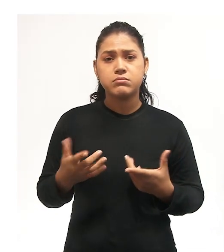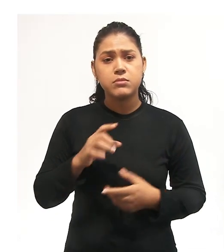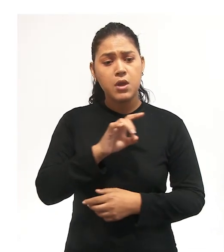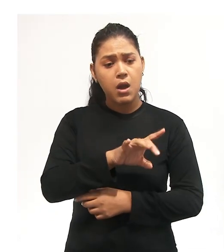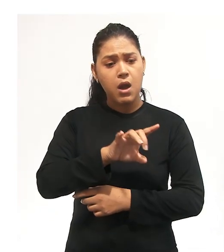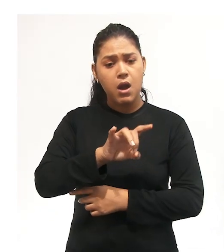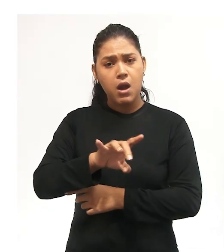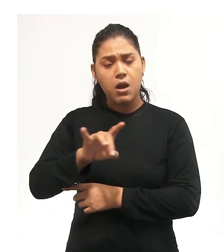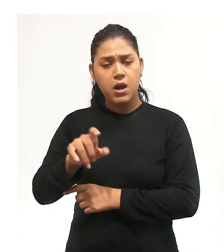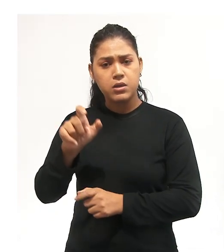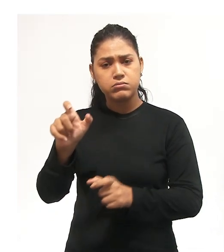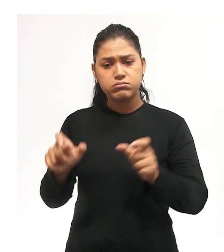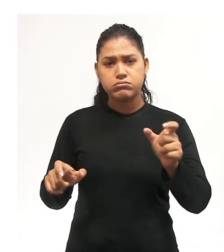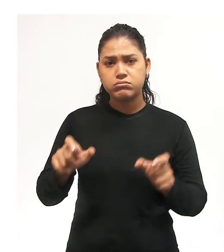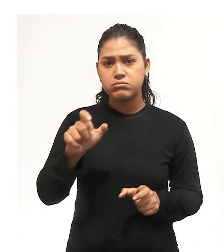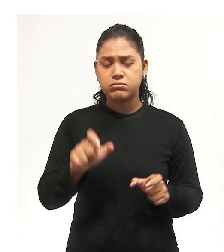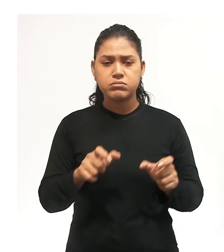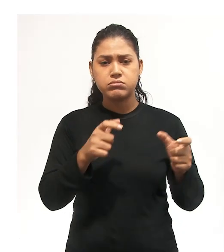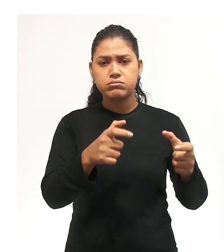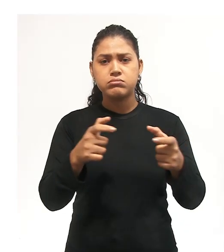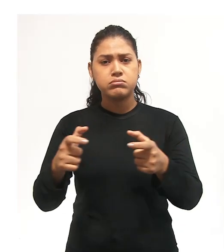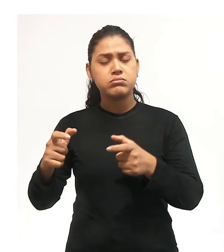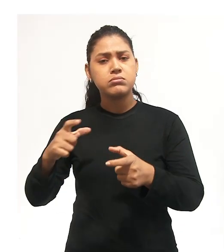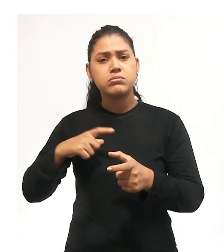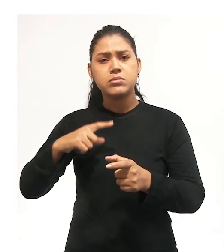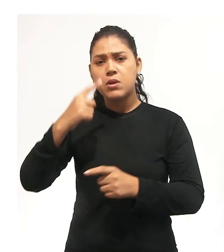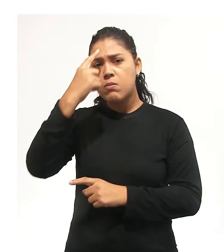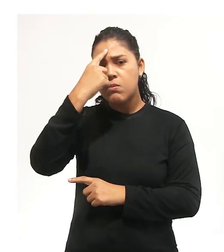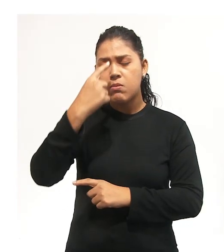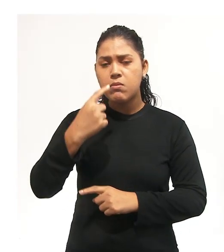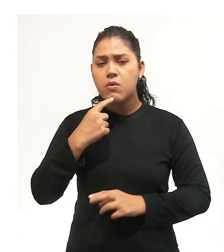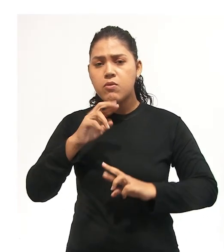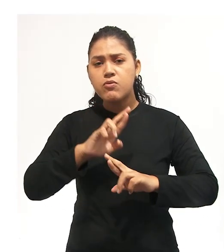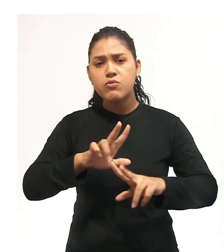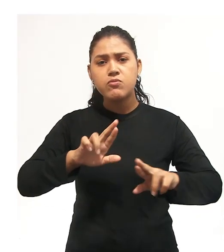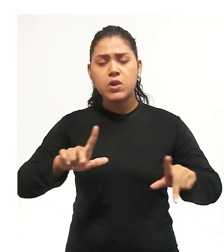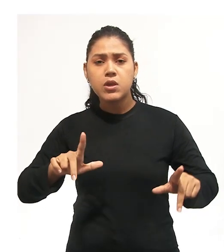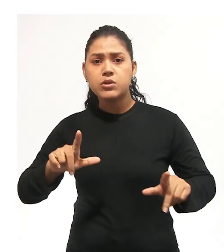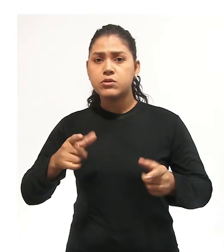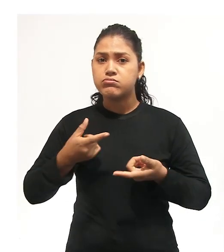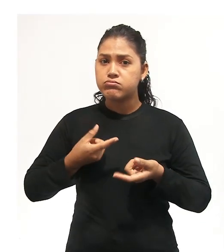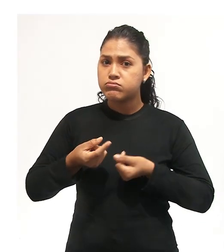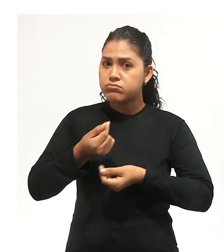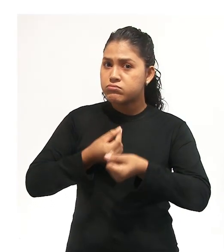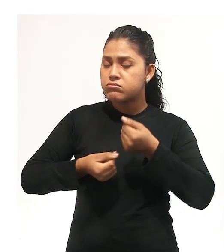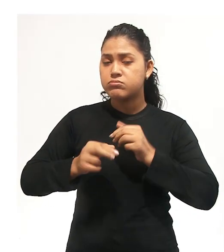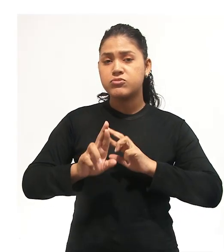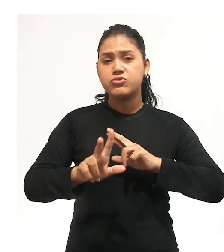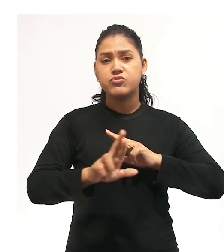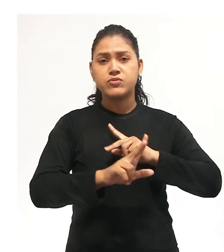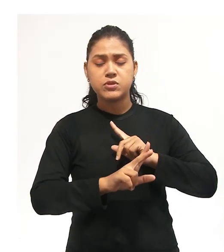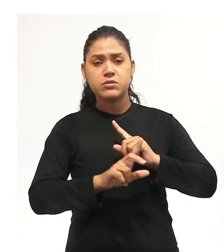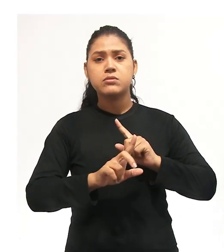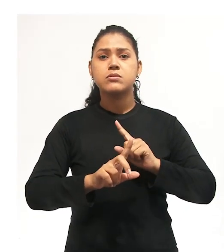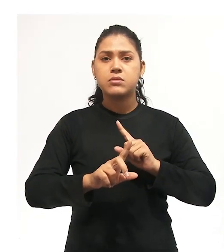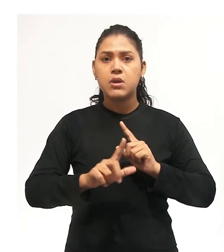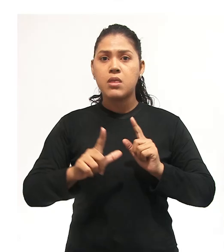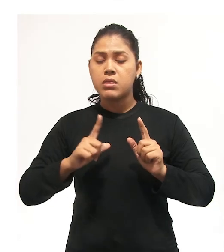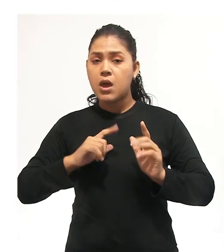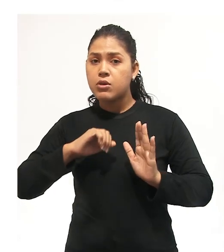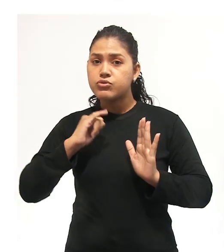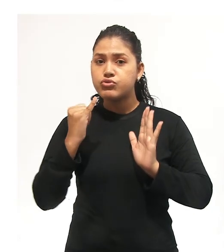possui suas particularidades culturais, sociais e econômicas que influenciam a formação